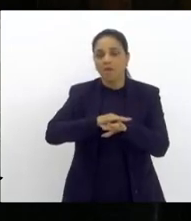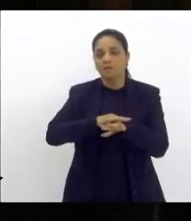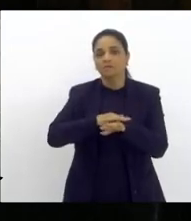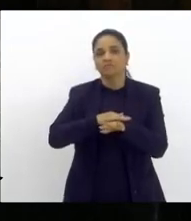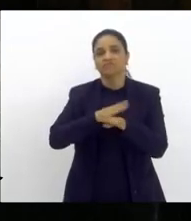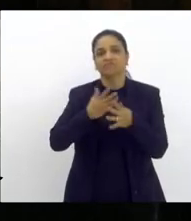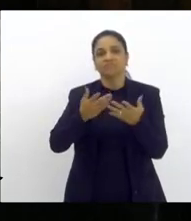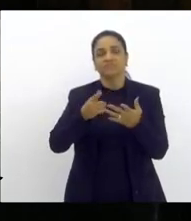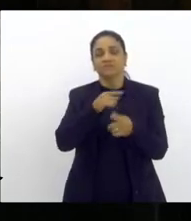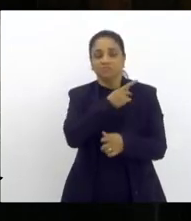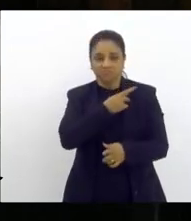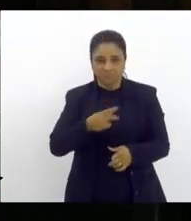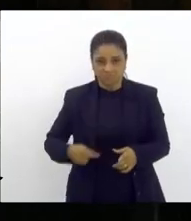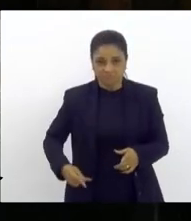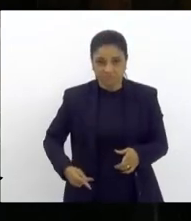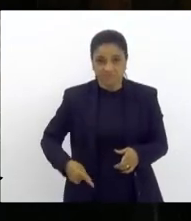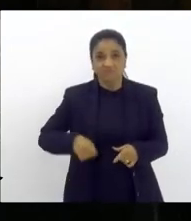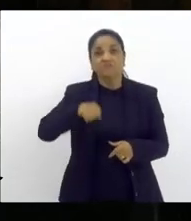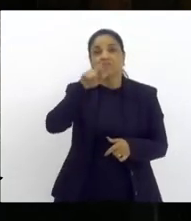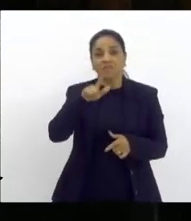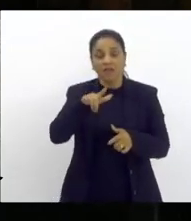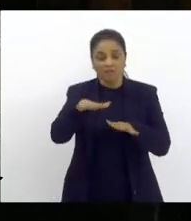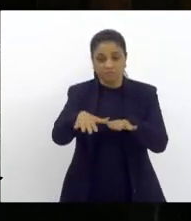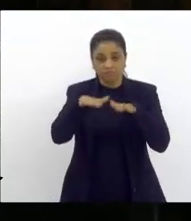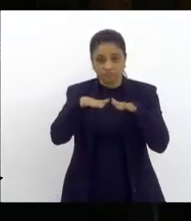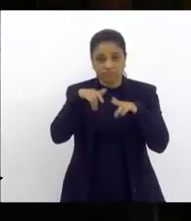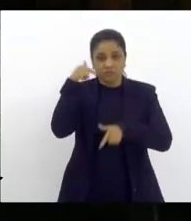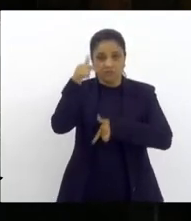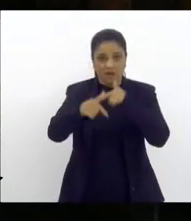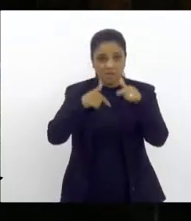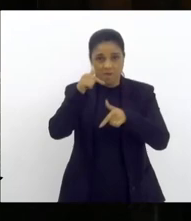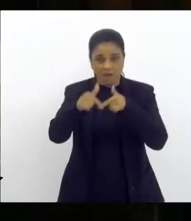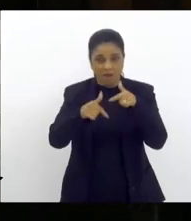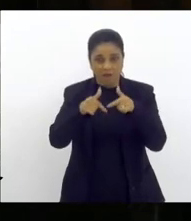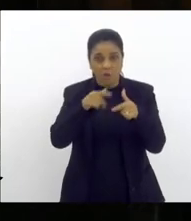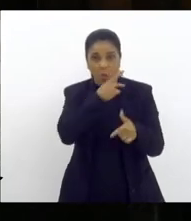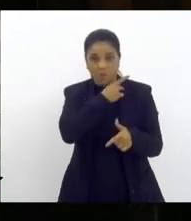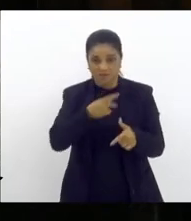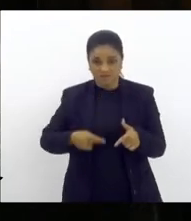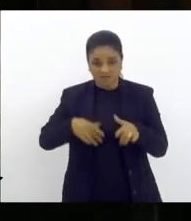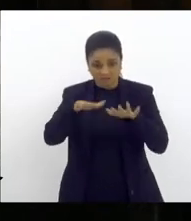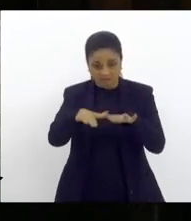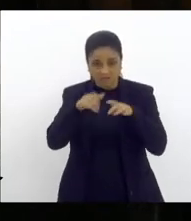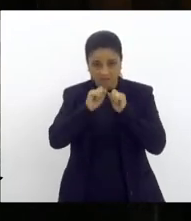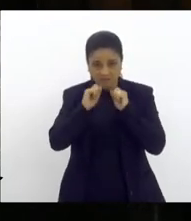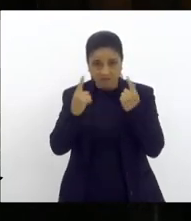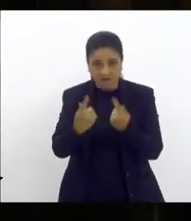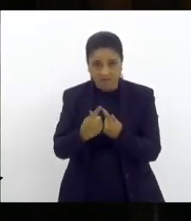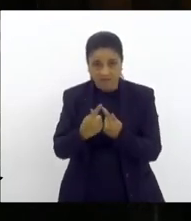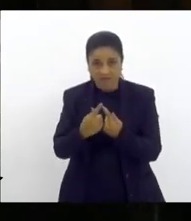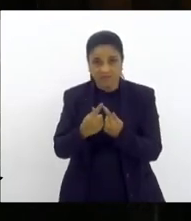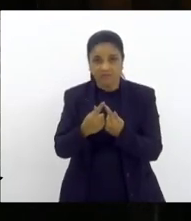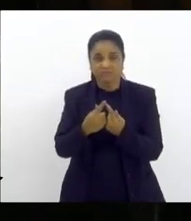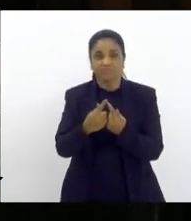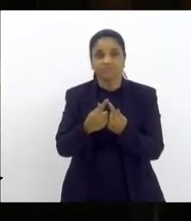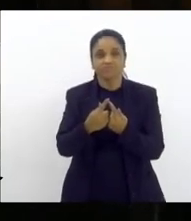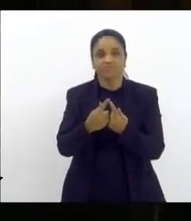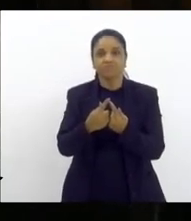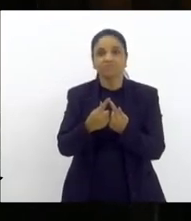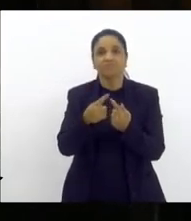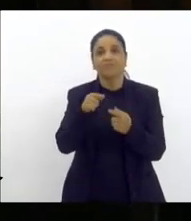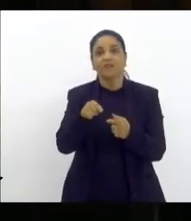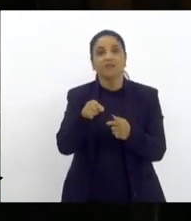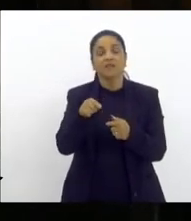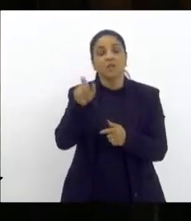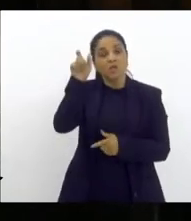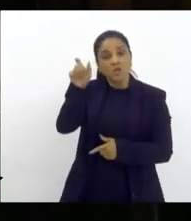não devem saber que quem Preside os trabalhos é o presidente da sessão que faz o que bem entender independente do chilique de